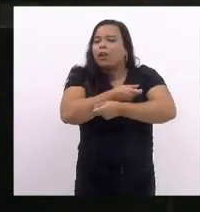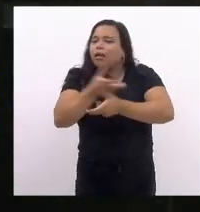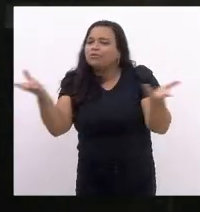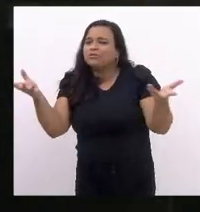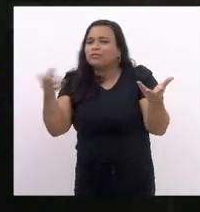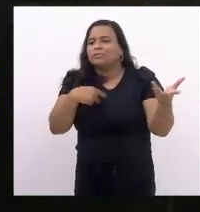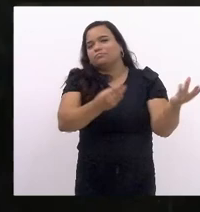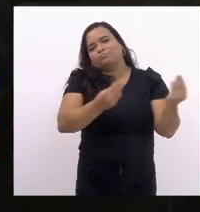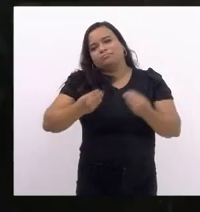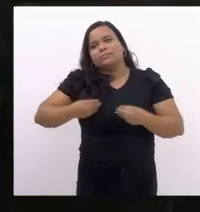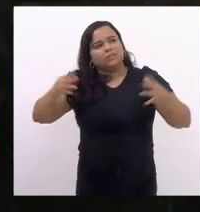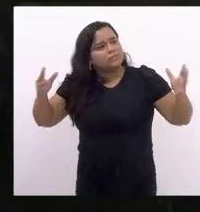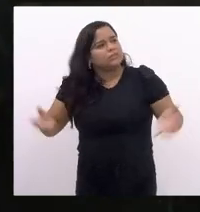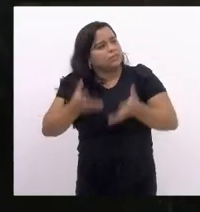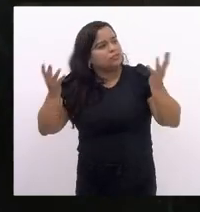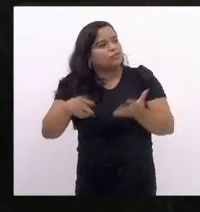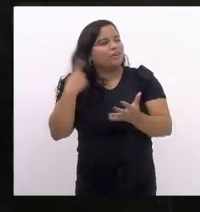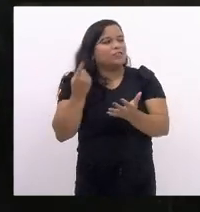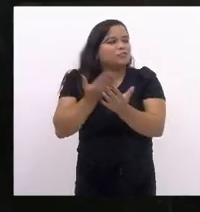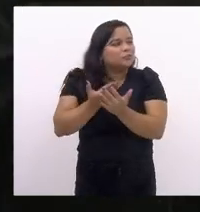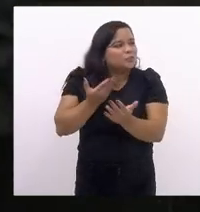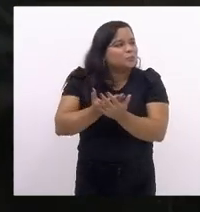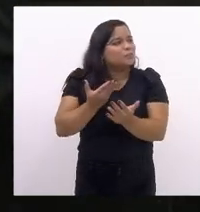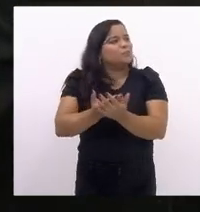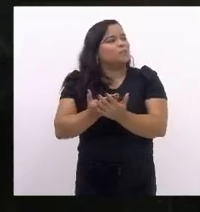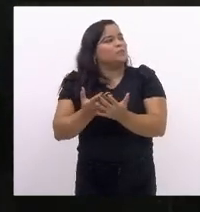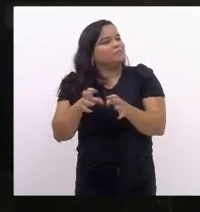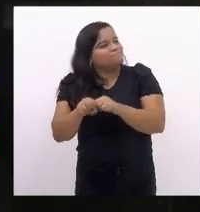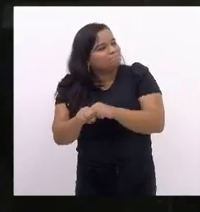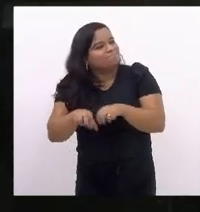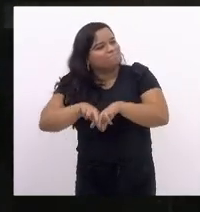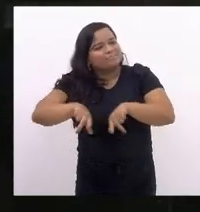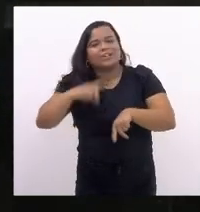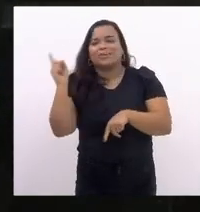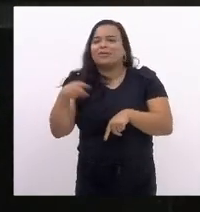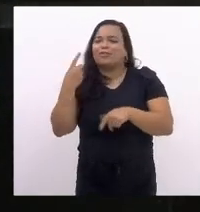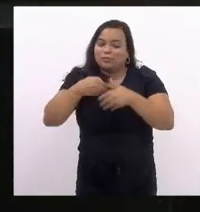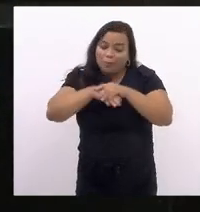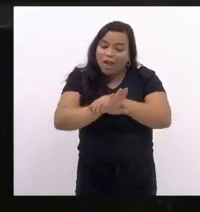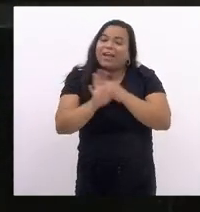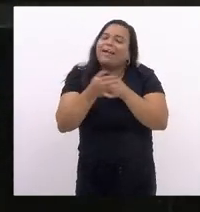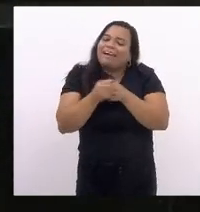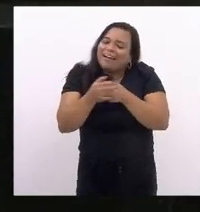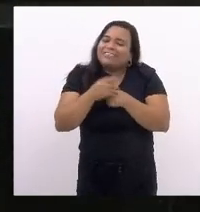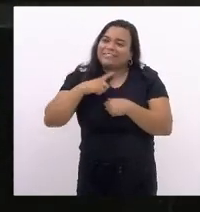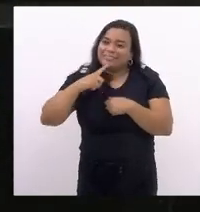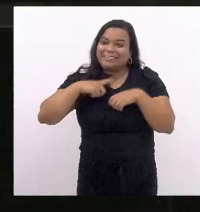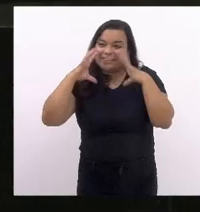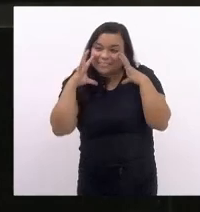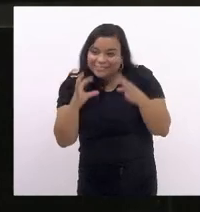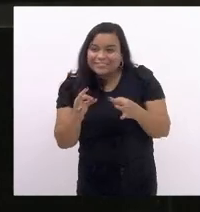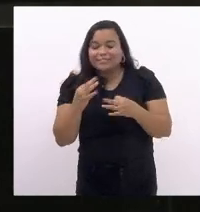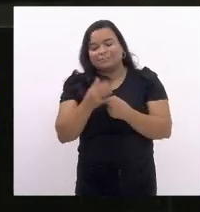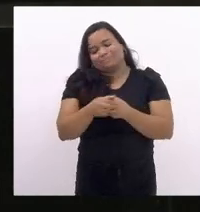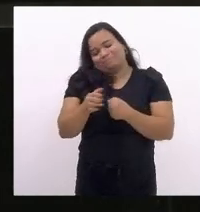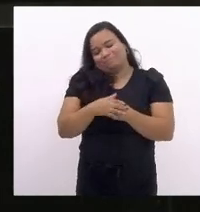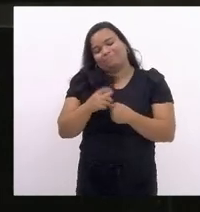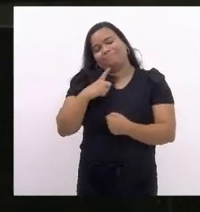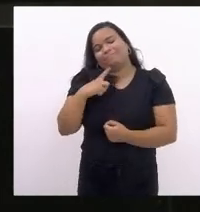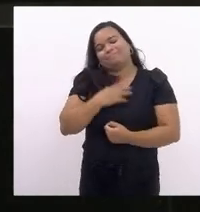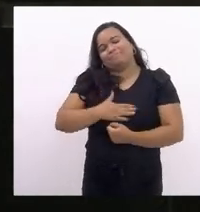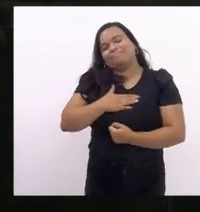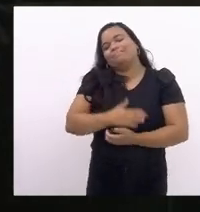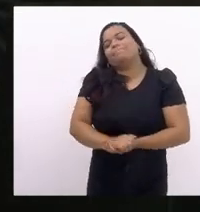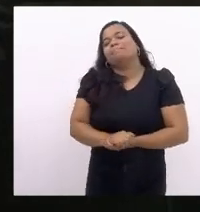carinhosa, incentivando os nossos estudos, e a gente guarda isso com o maior carinho, com maior atenção, com maior apreço. Ao